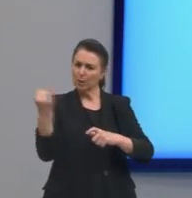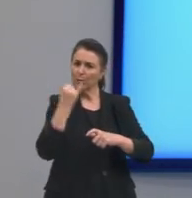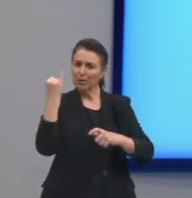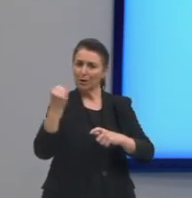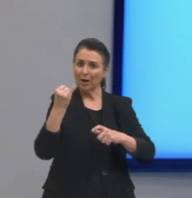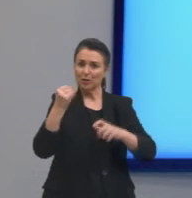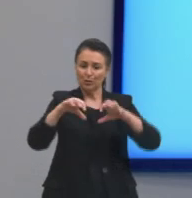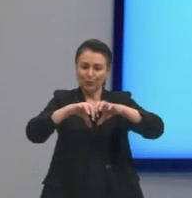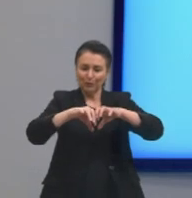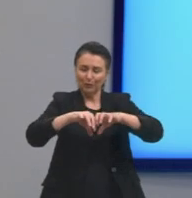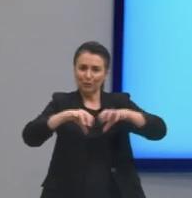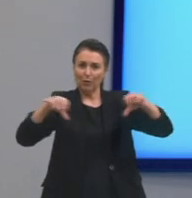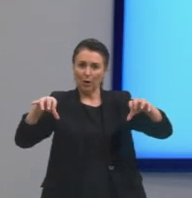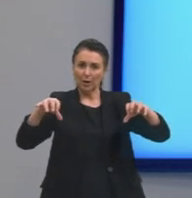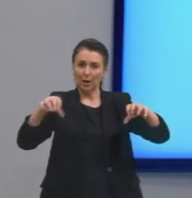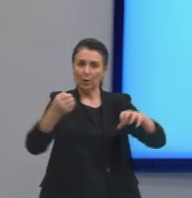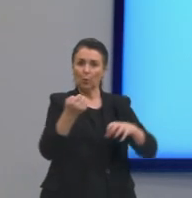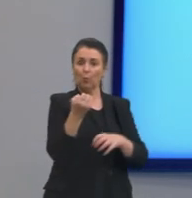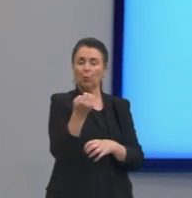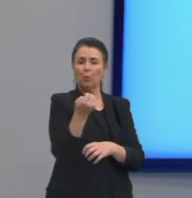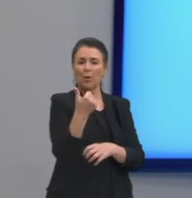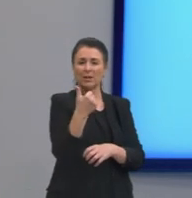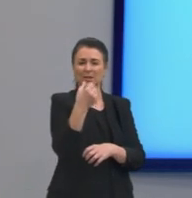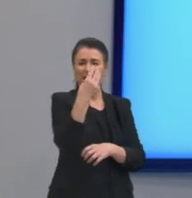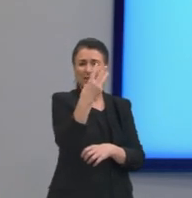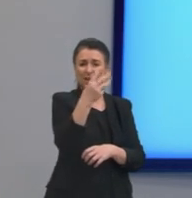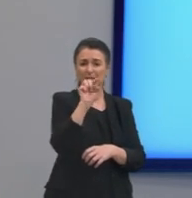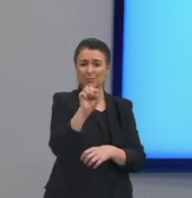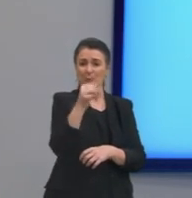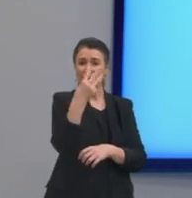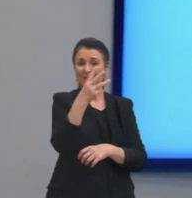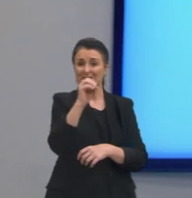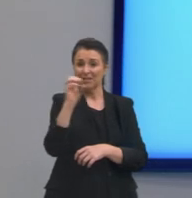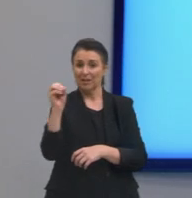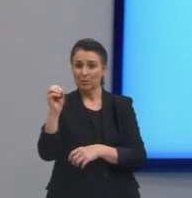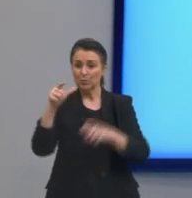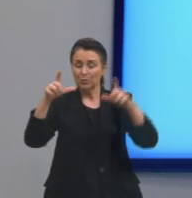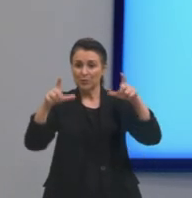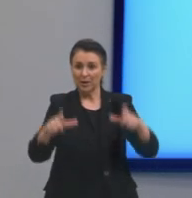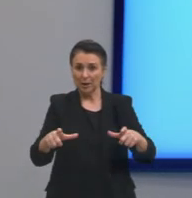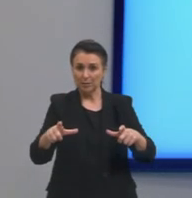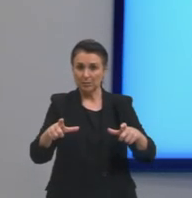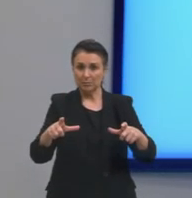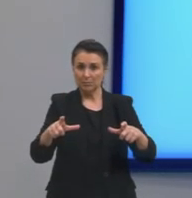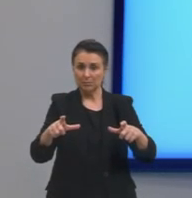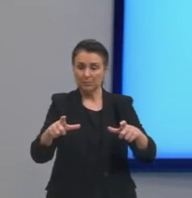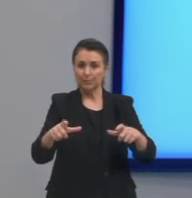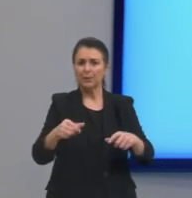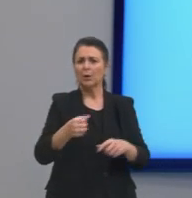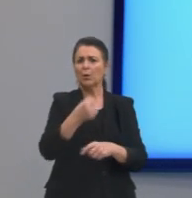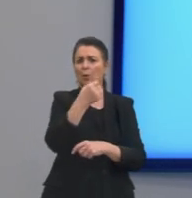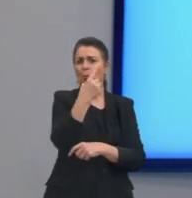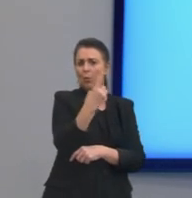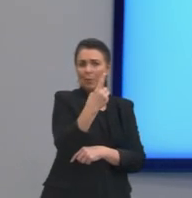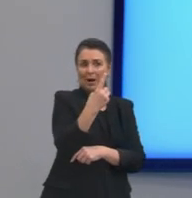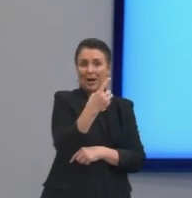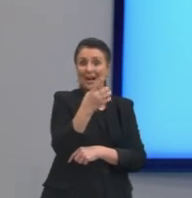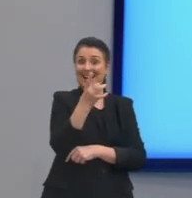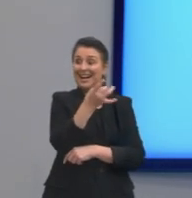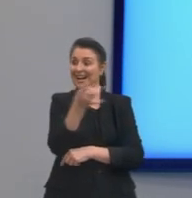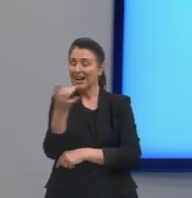Centralizado quase 3.300 salas em 1975 uma para cada 30 mil